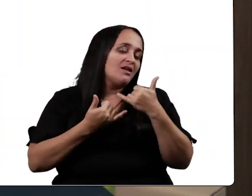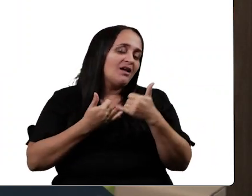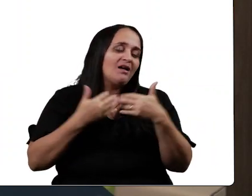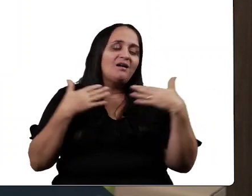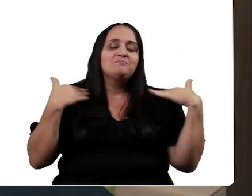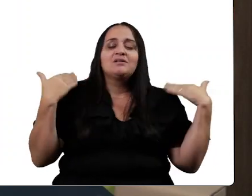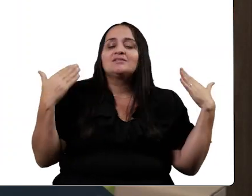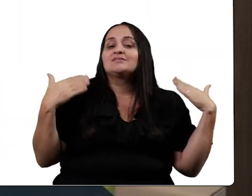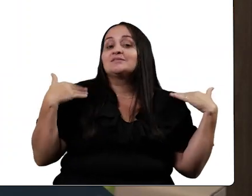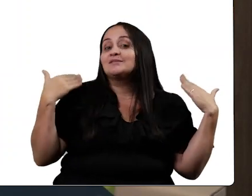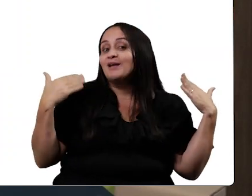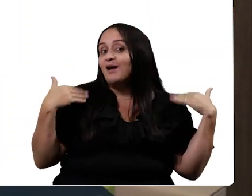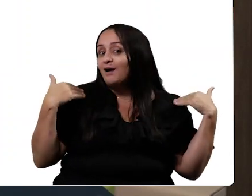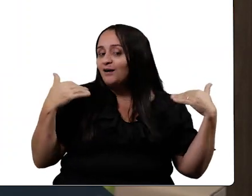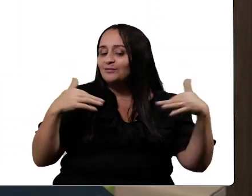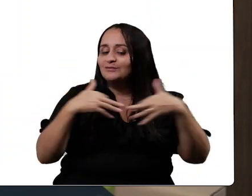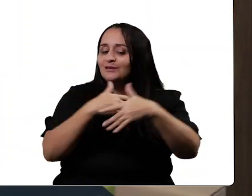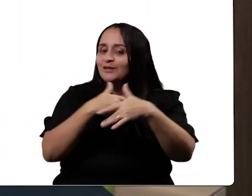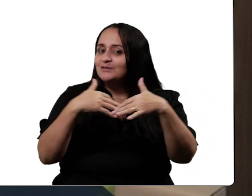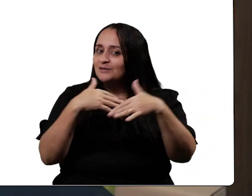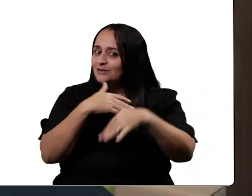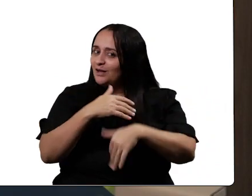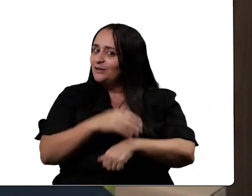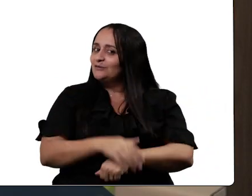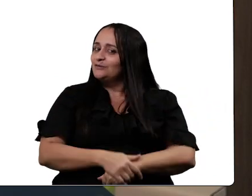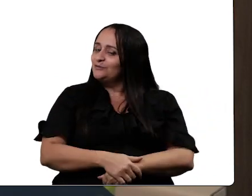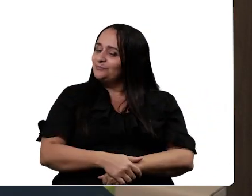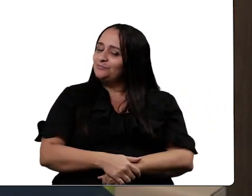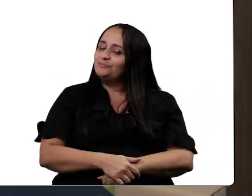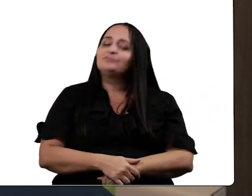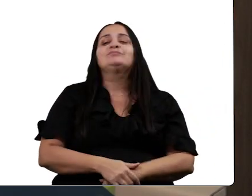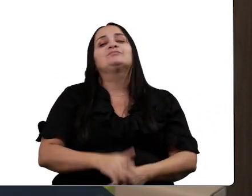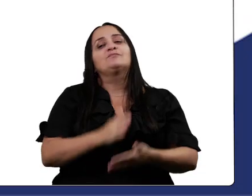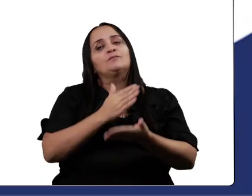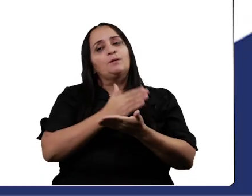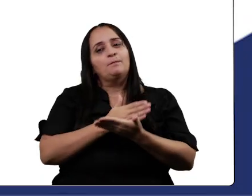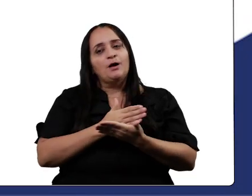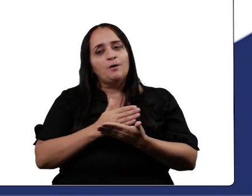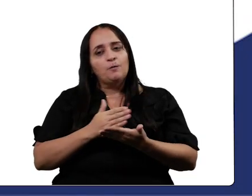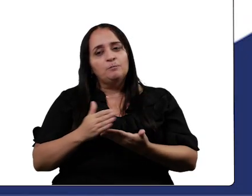cidade. Para começar esse roteiro que eu pensei,